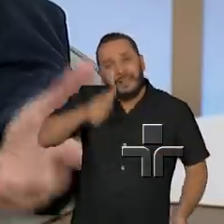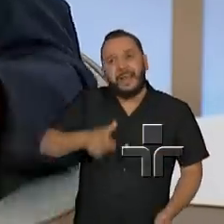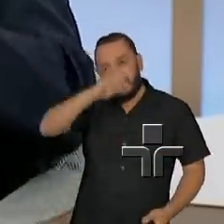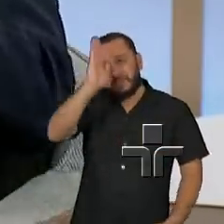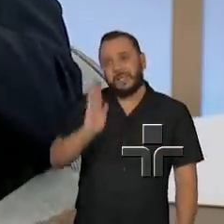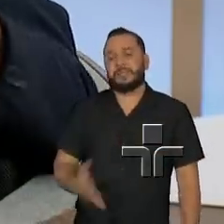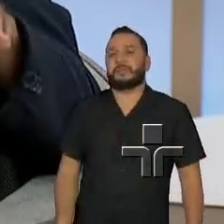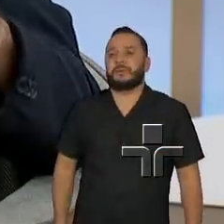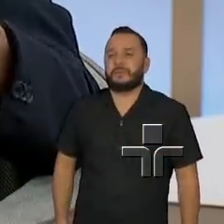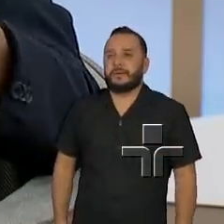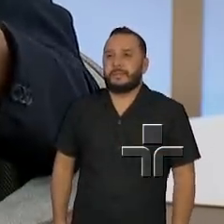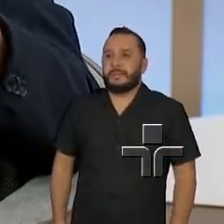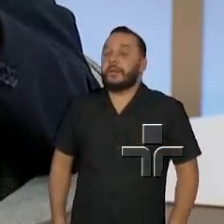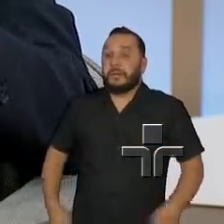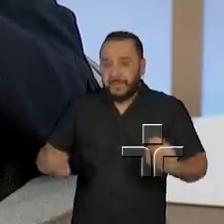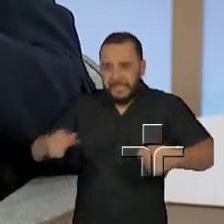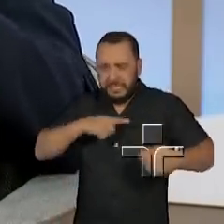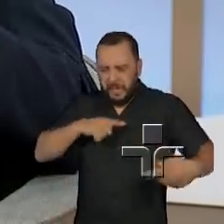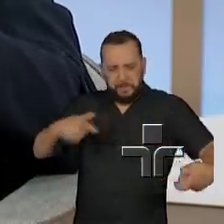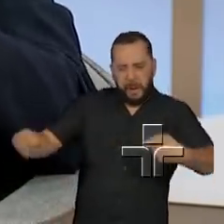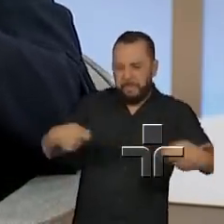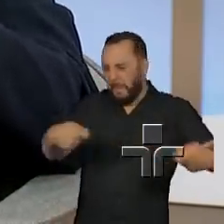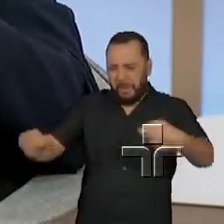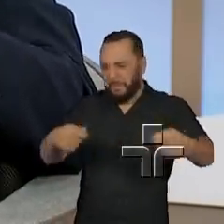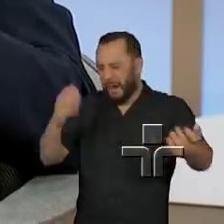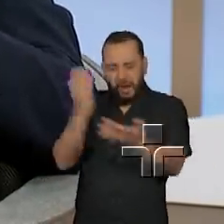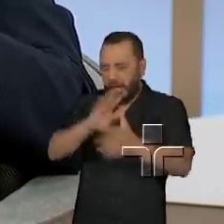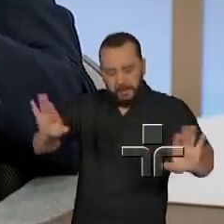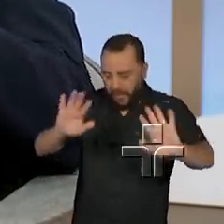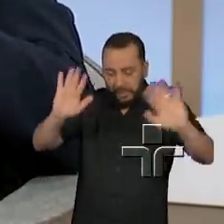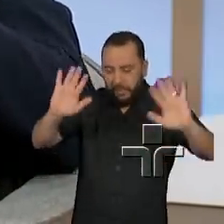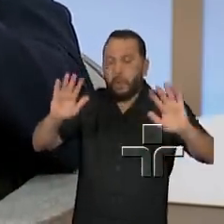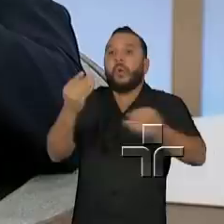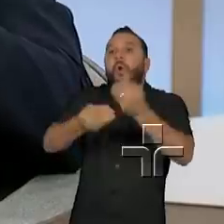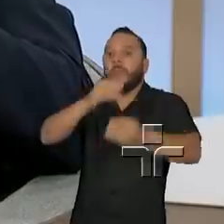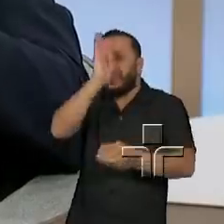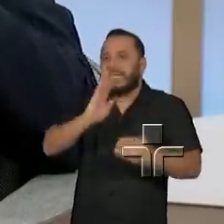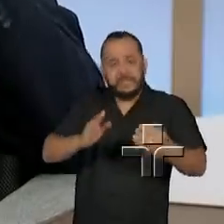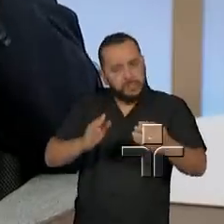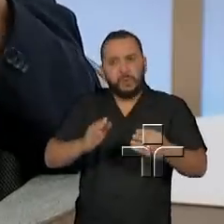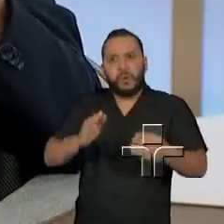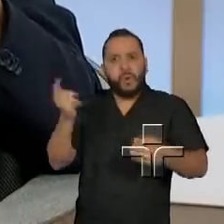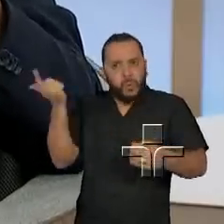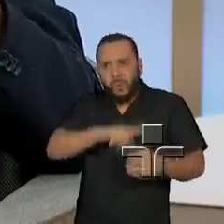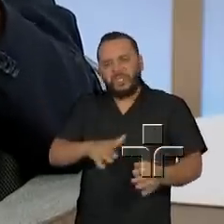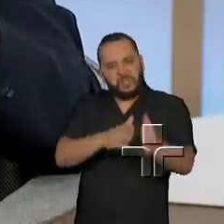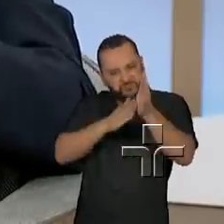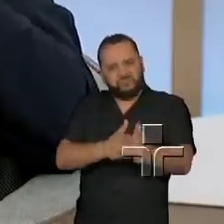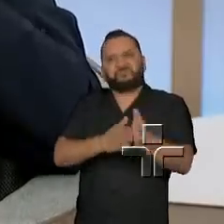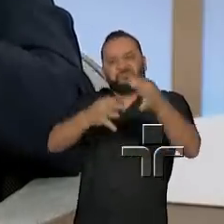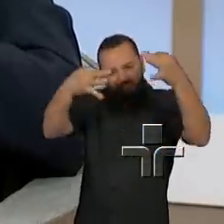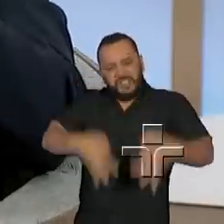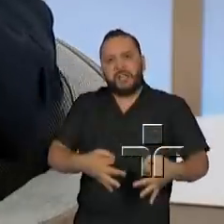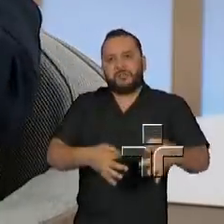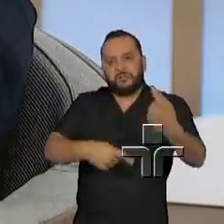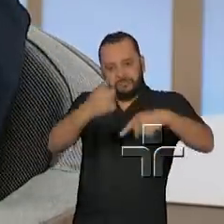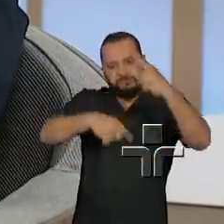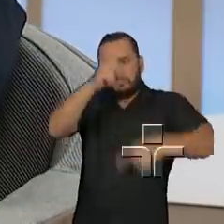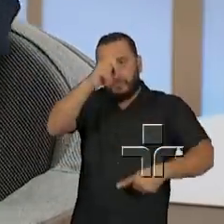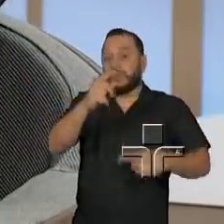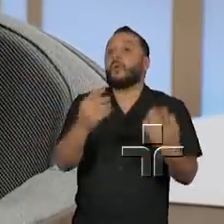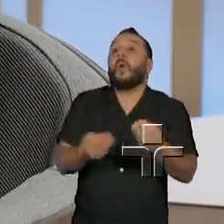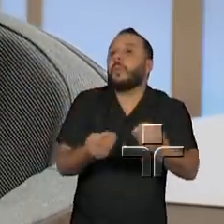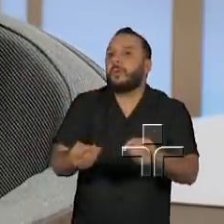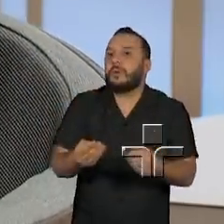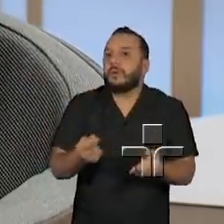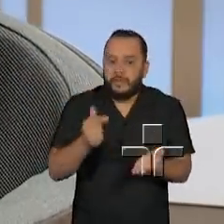Nós precisamos baixar a bola dessa briga e falar como é que a gente faz para esse país dar certo. E todo mundo concorda, pelo menos em tese, que investindo em ciência e